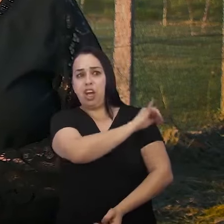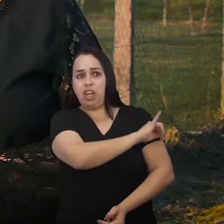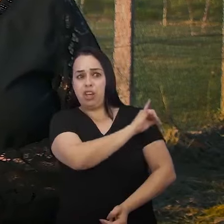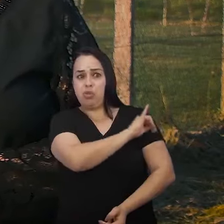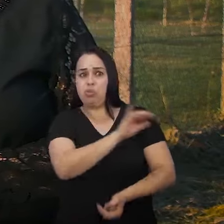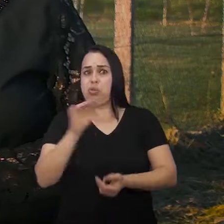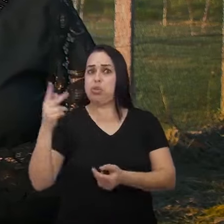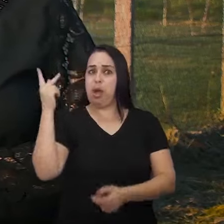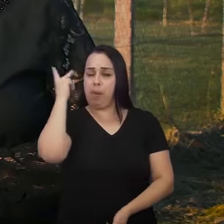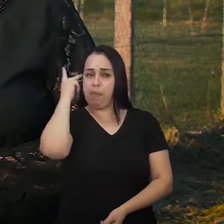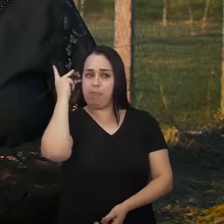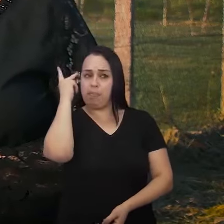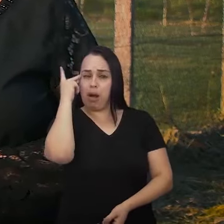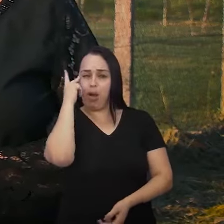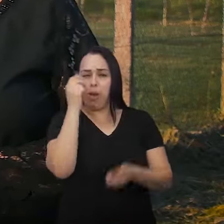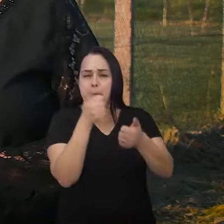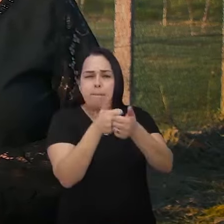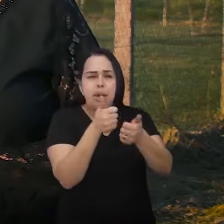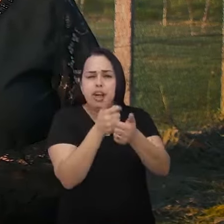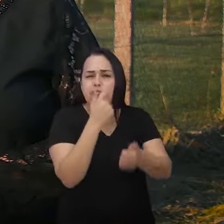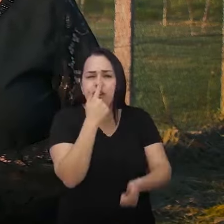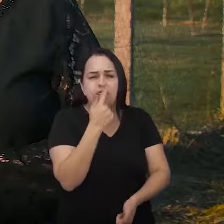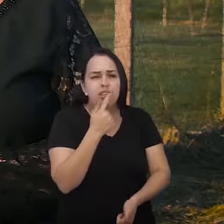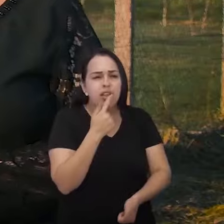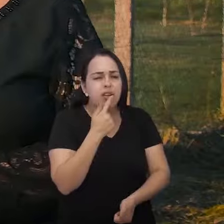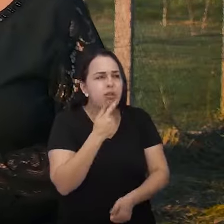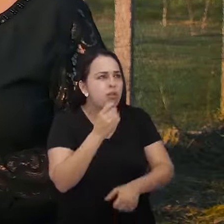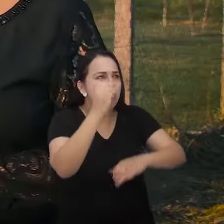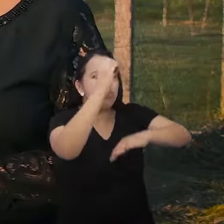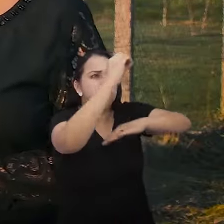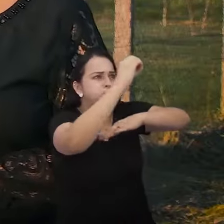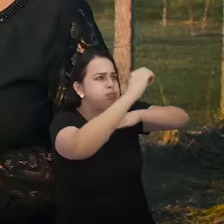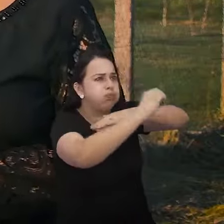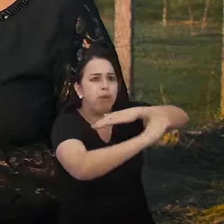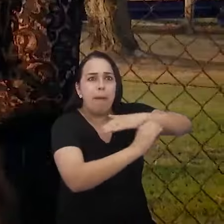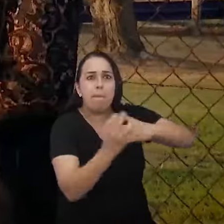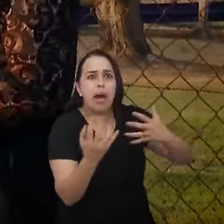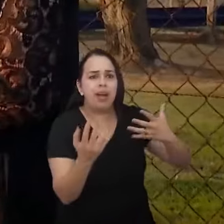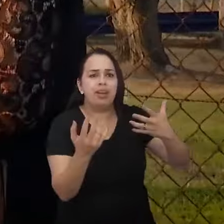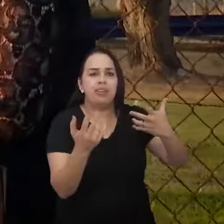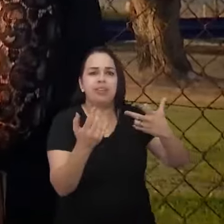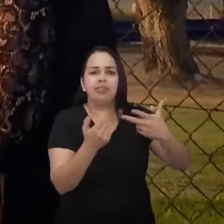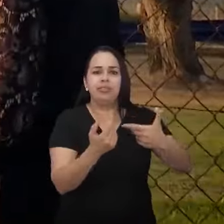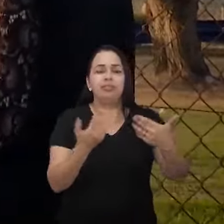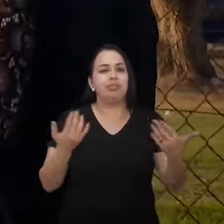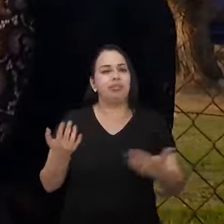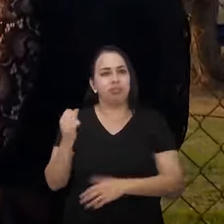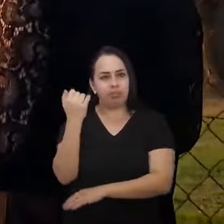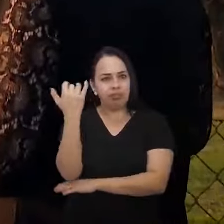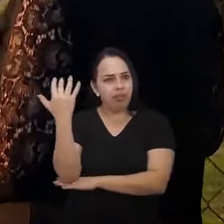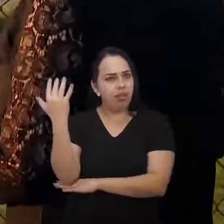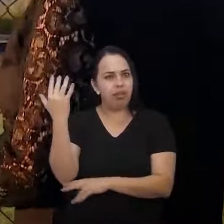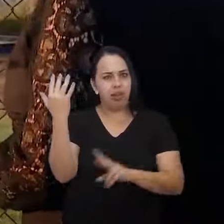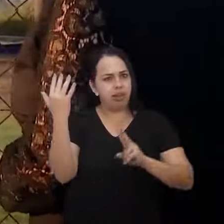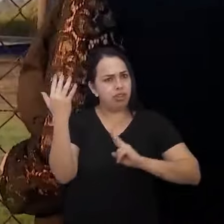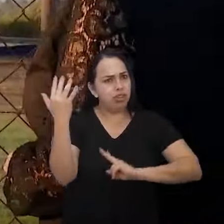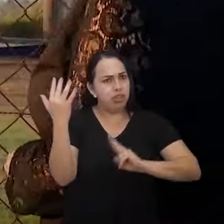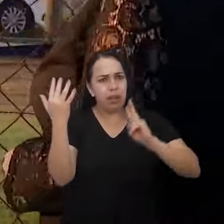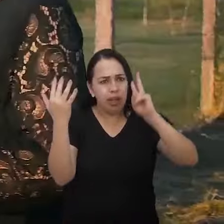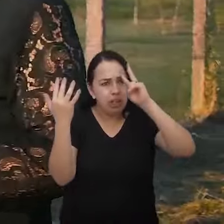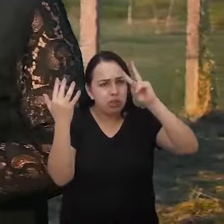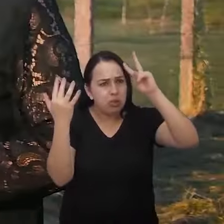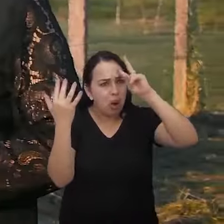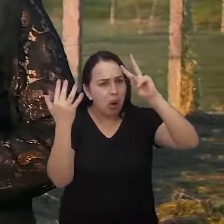Eugênio de Mello, com um pôr do sol incrível. Essa vista está realmente incrível, né, Rita? Tá. E esse Jequitibá tem muita história para você,